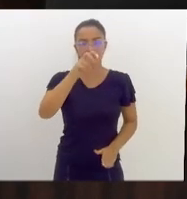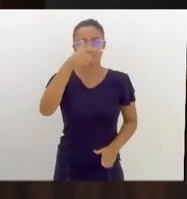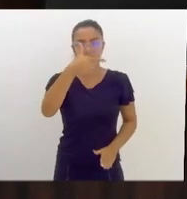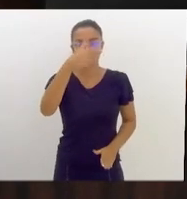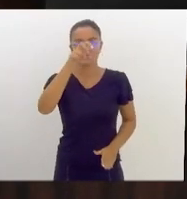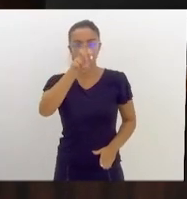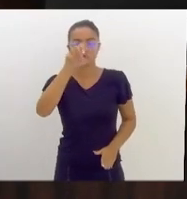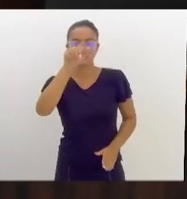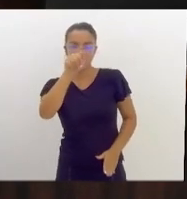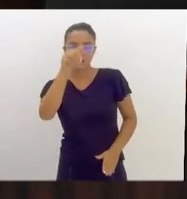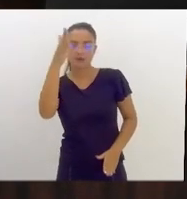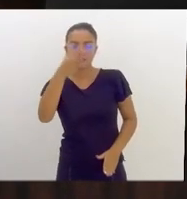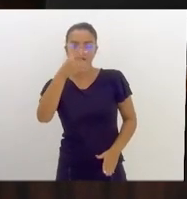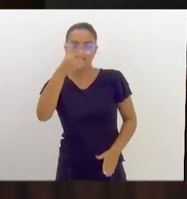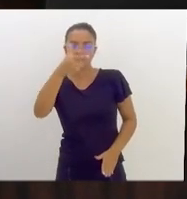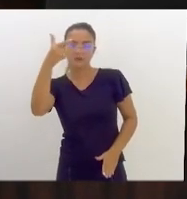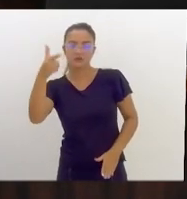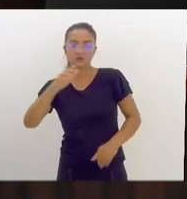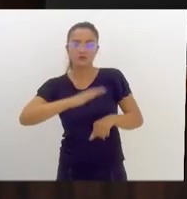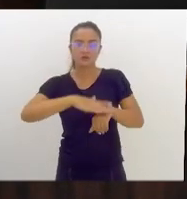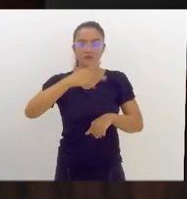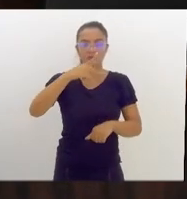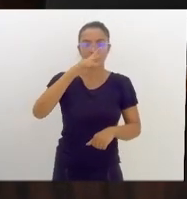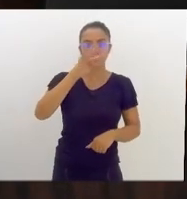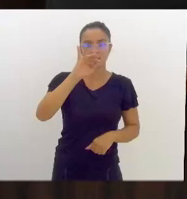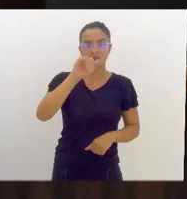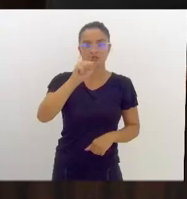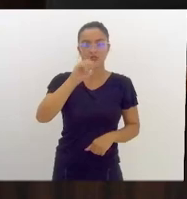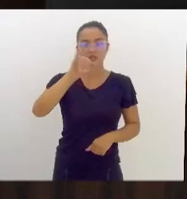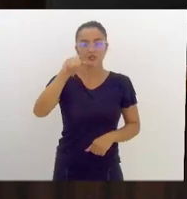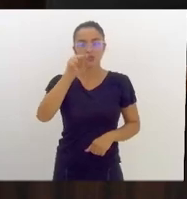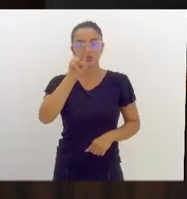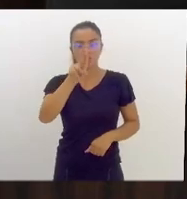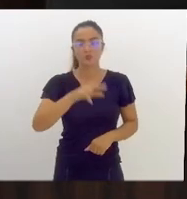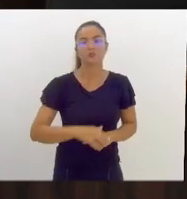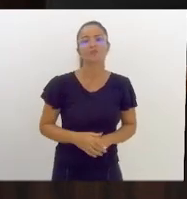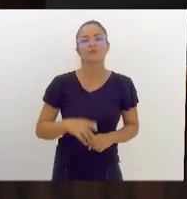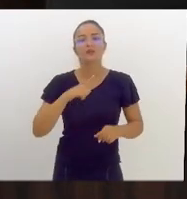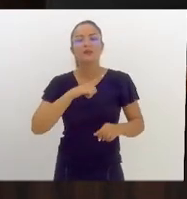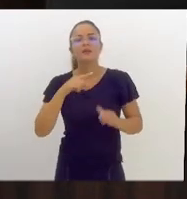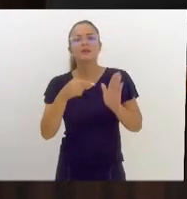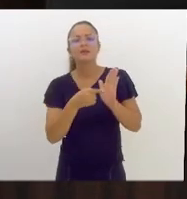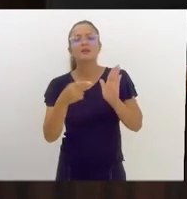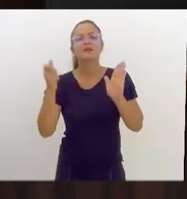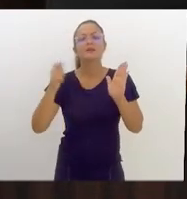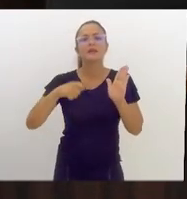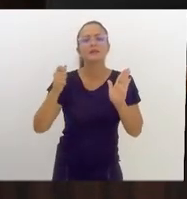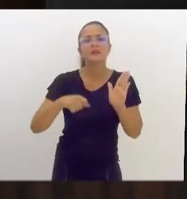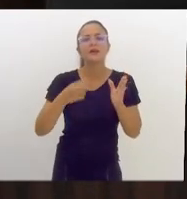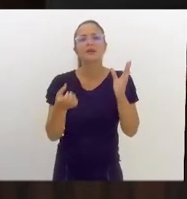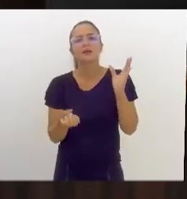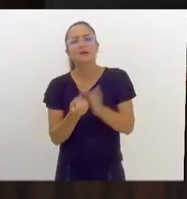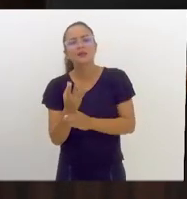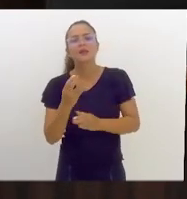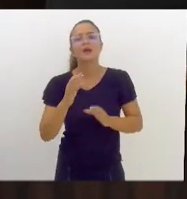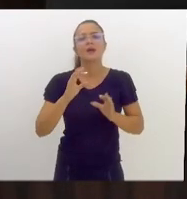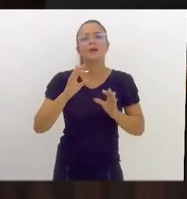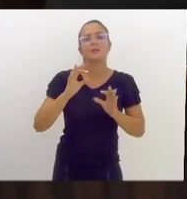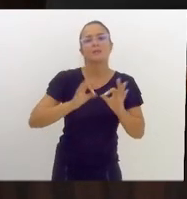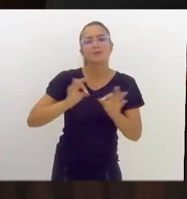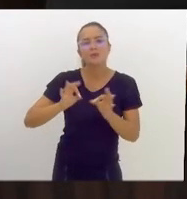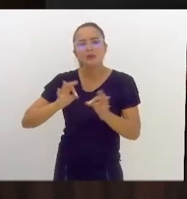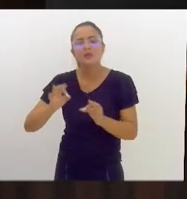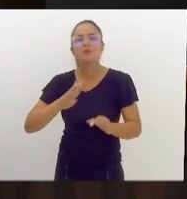5525-A, de 22, de autoria da deputada Tia Ju, que possibilita a criação do programa Minha Escola, Nossa